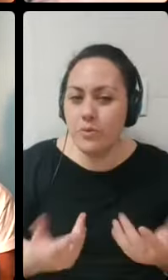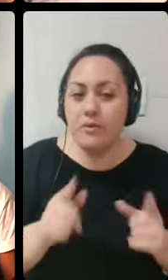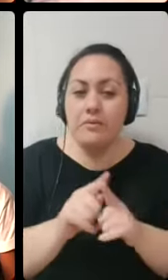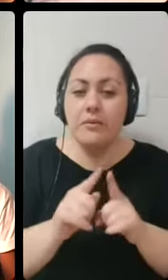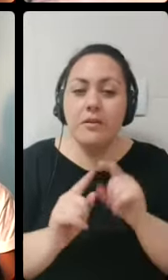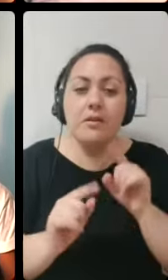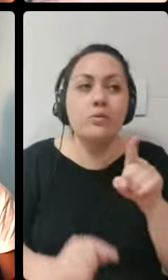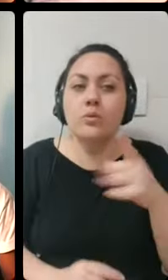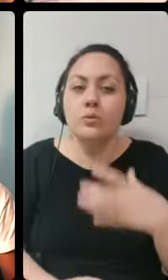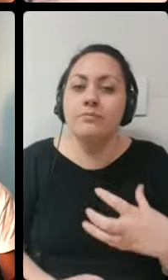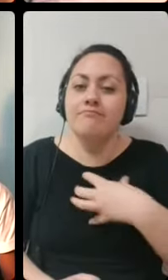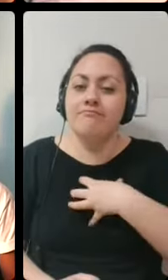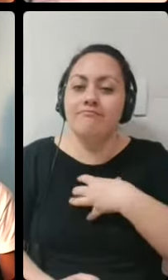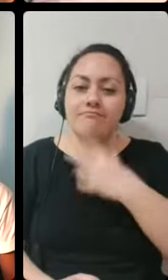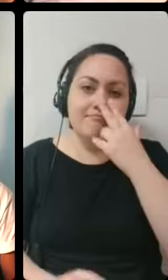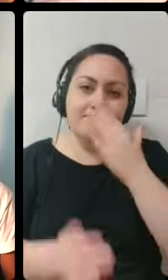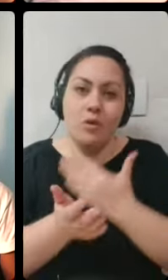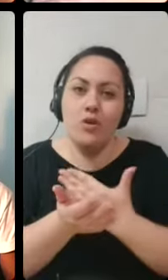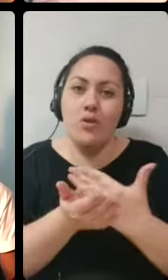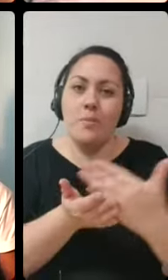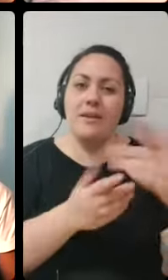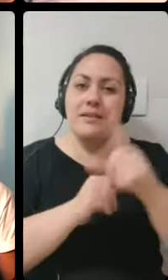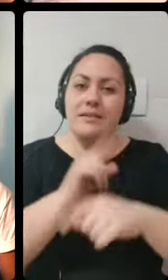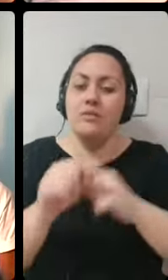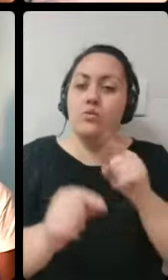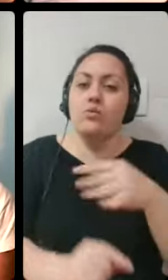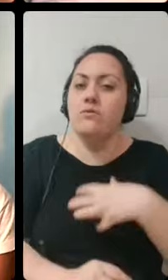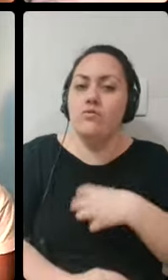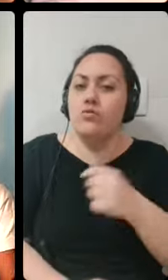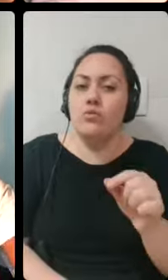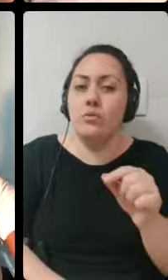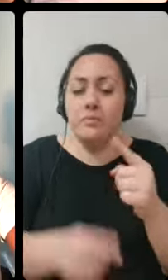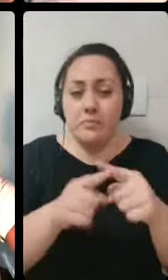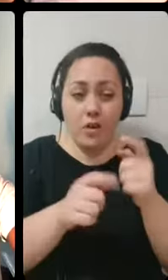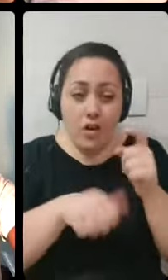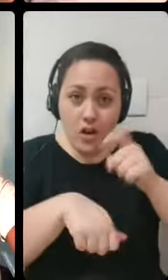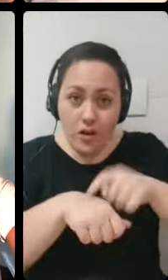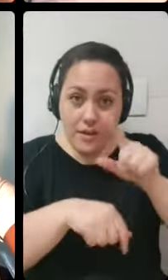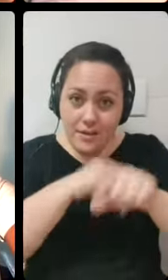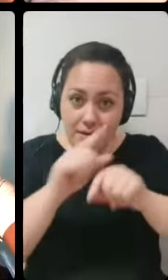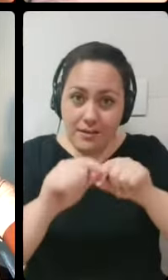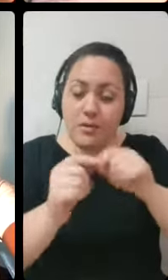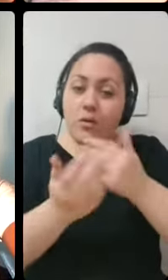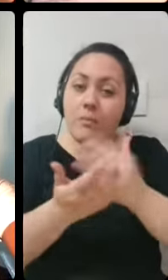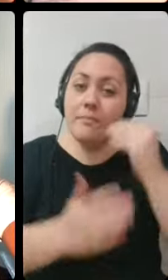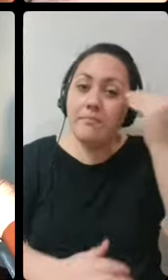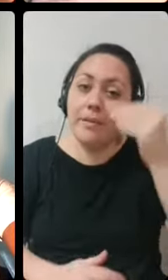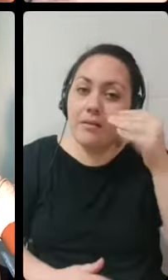início, né? Porque já na seleção começa a experimentar o projeto, né?